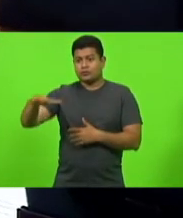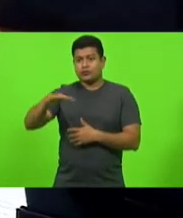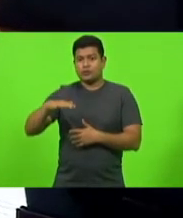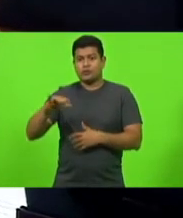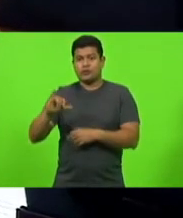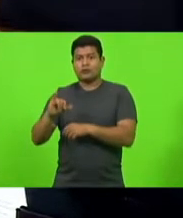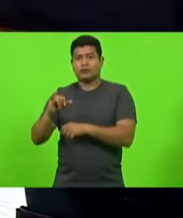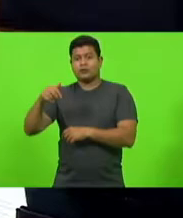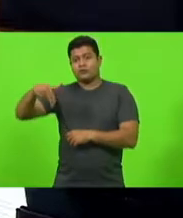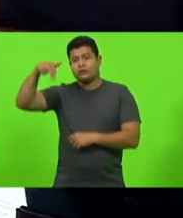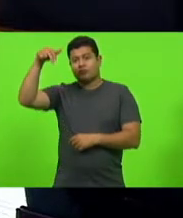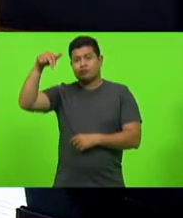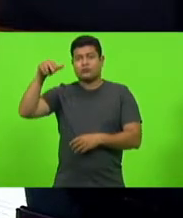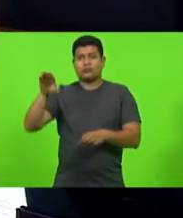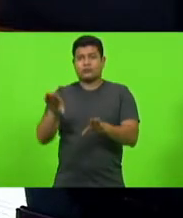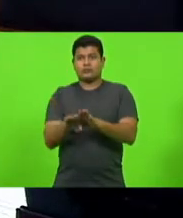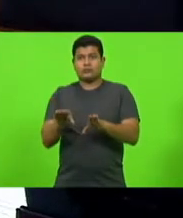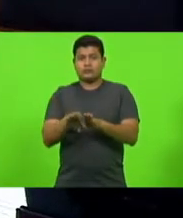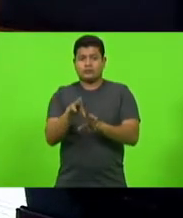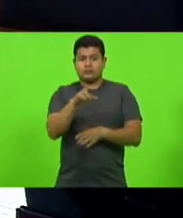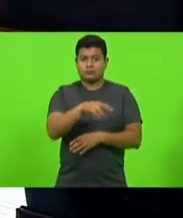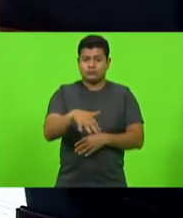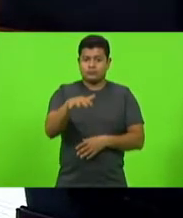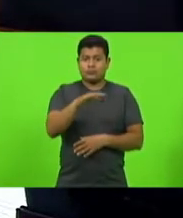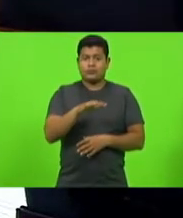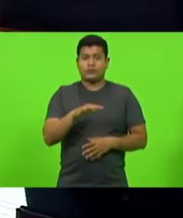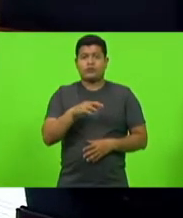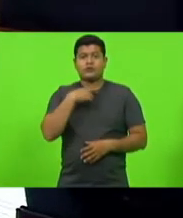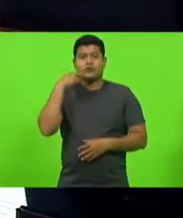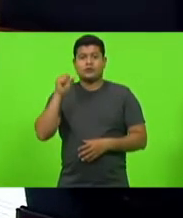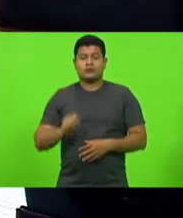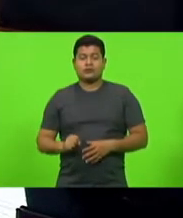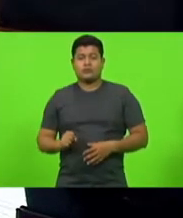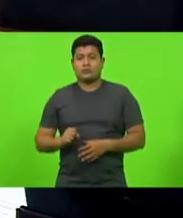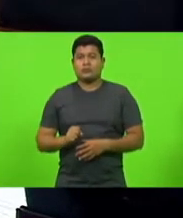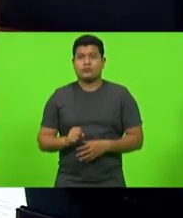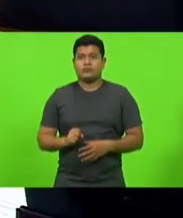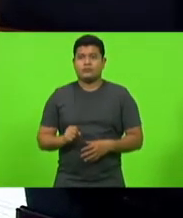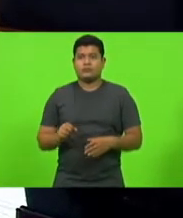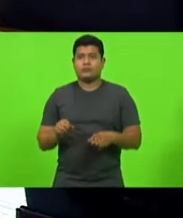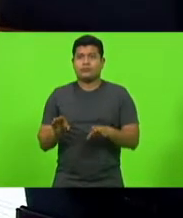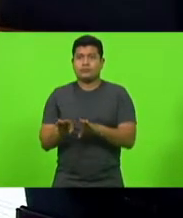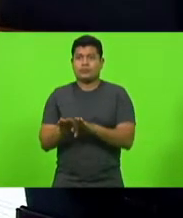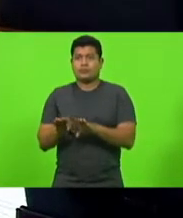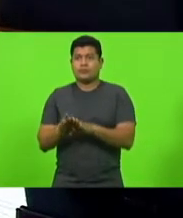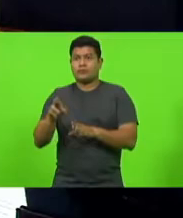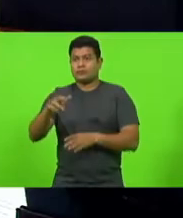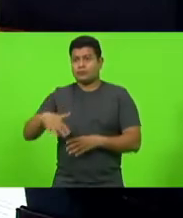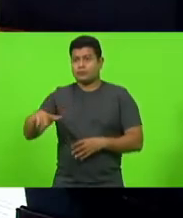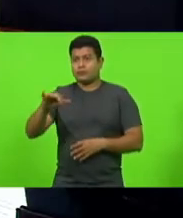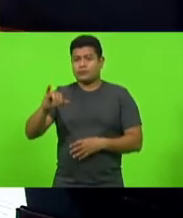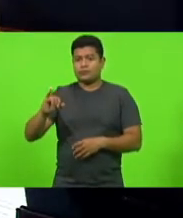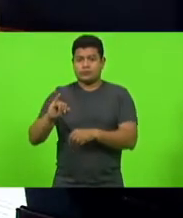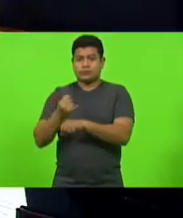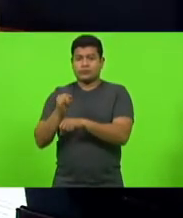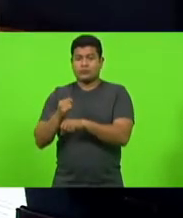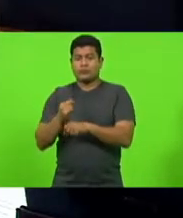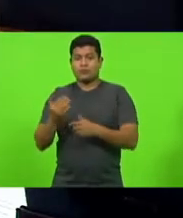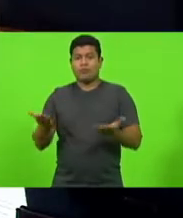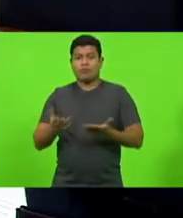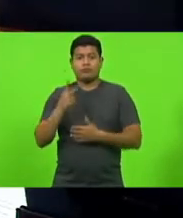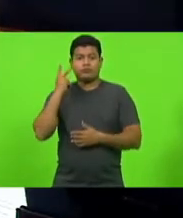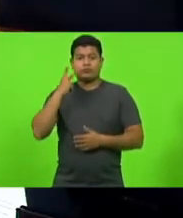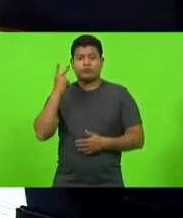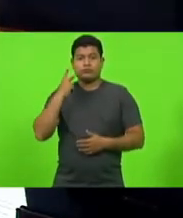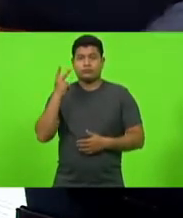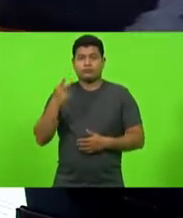Planalto Norte e também a região metropolitana de Jaraguá do Sul, além da região metropolitana de Joinville, o vereador Lucas, que se encontra aí, né? Não